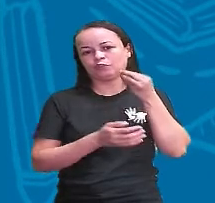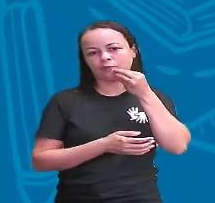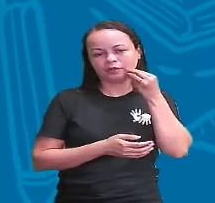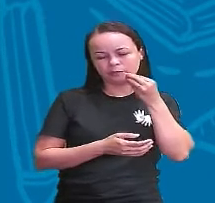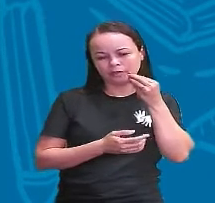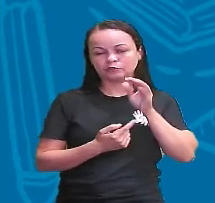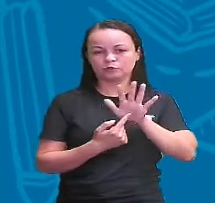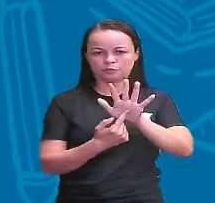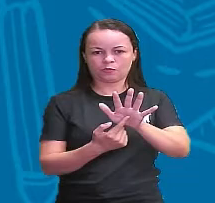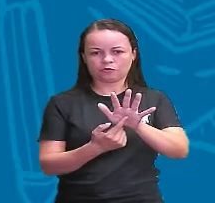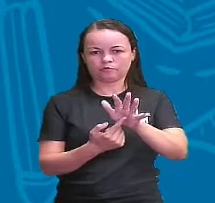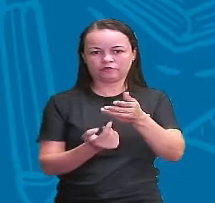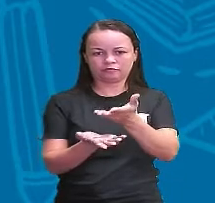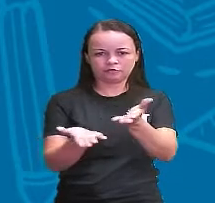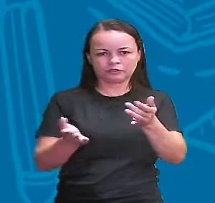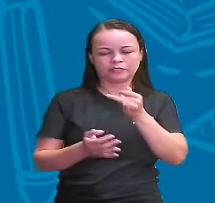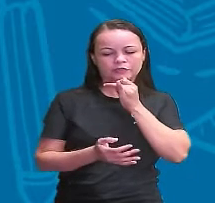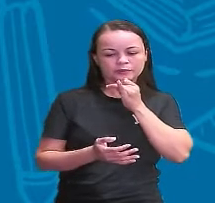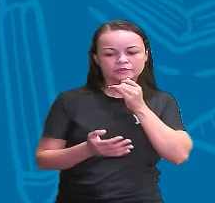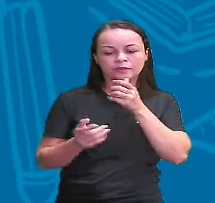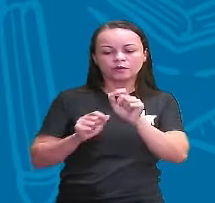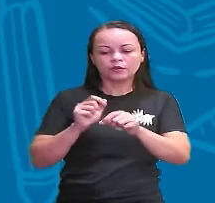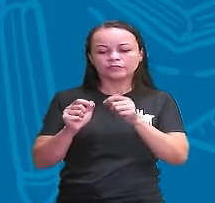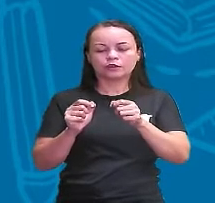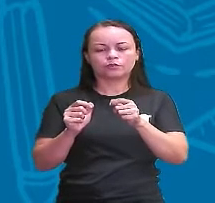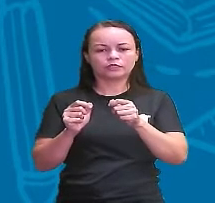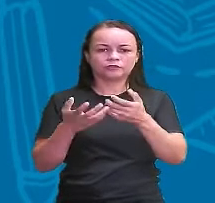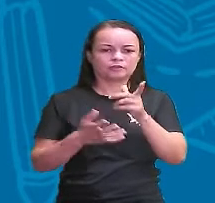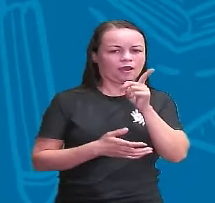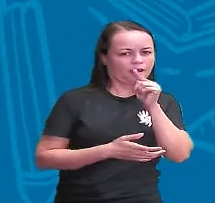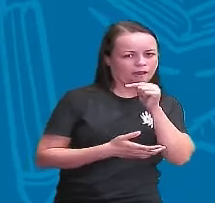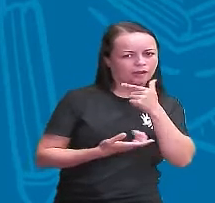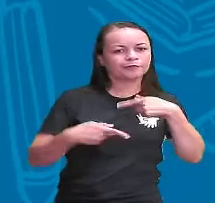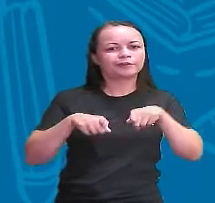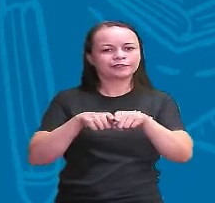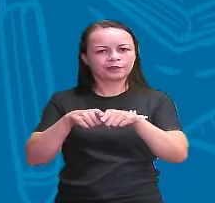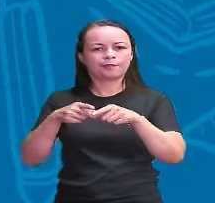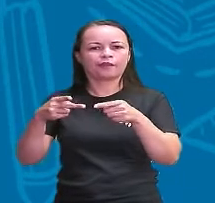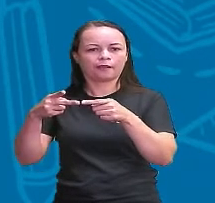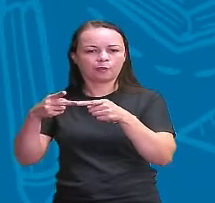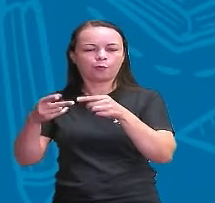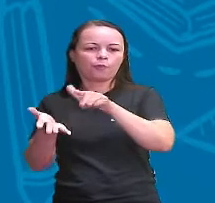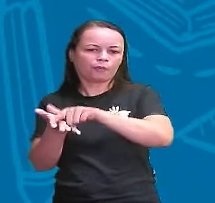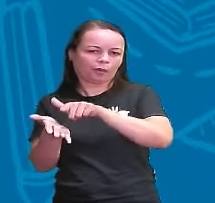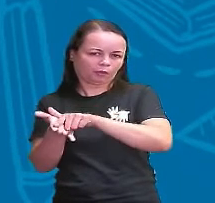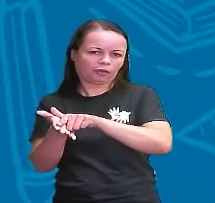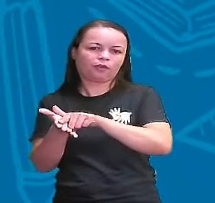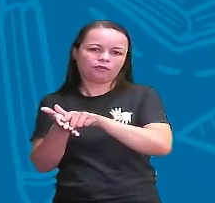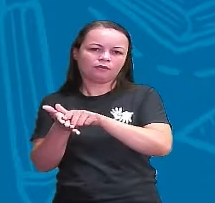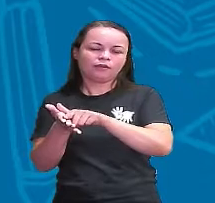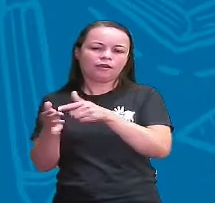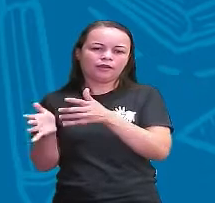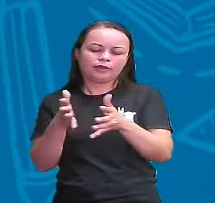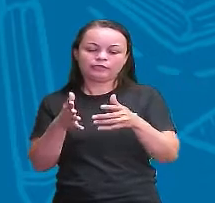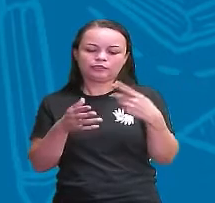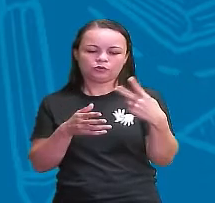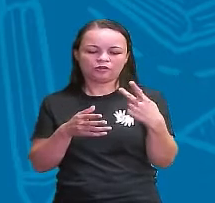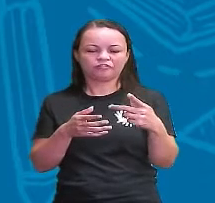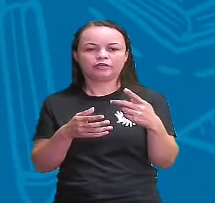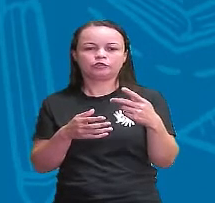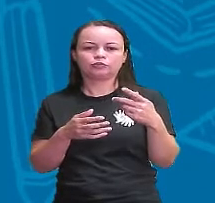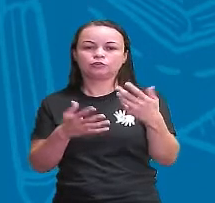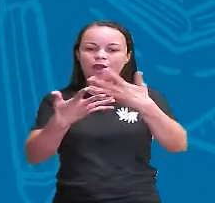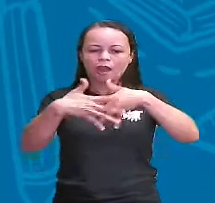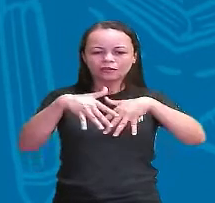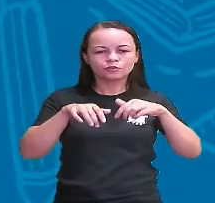a água e o papel, né? Simulando ali aquele evento, né, natural da chuva, só que